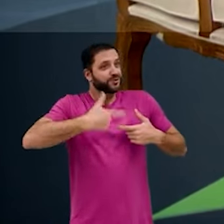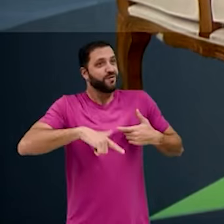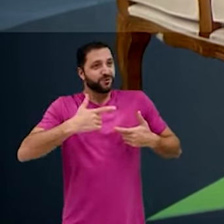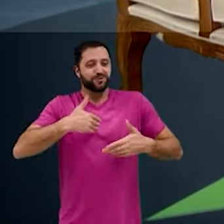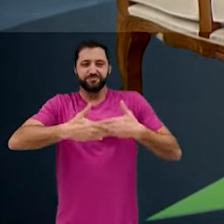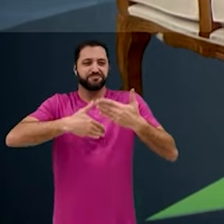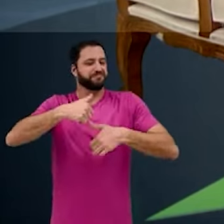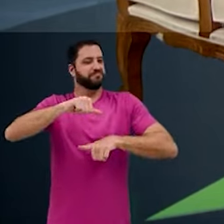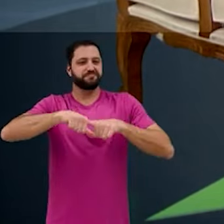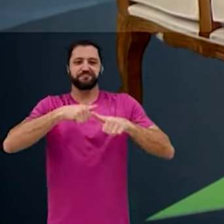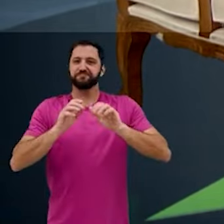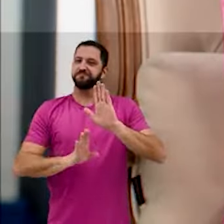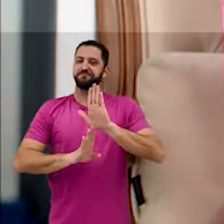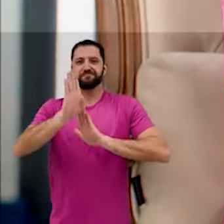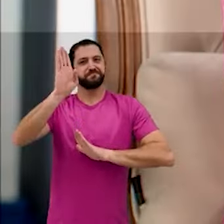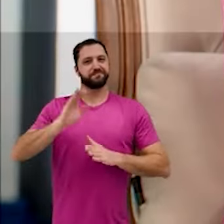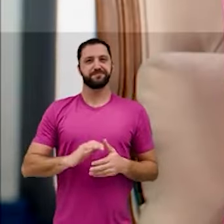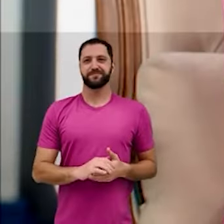voltar. E assim...